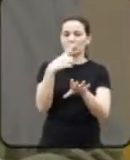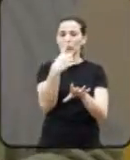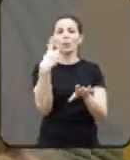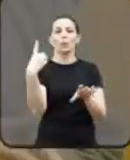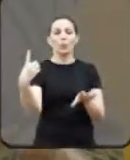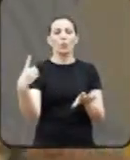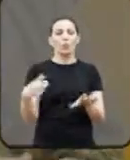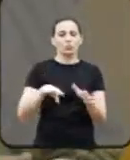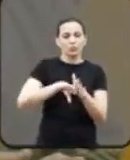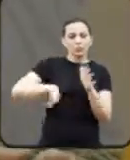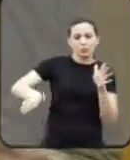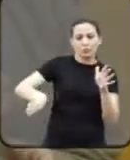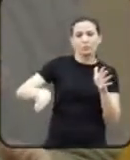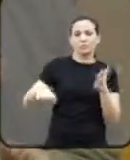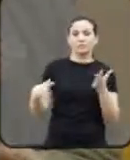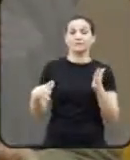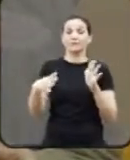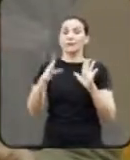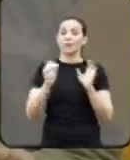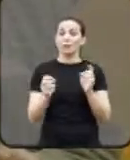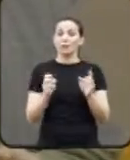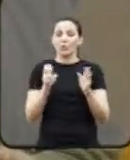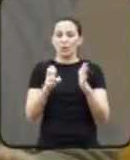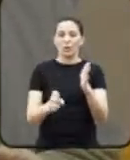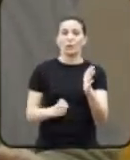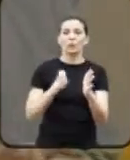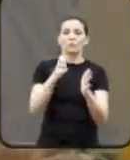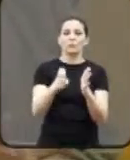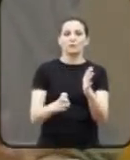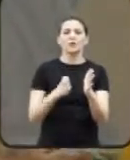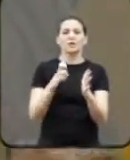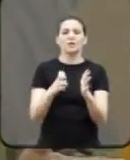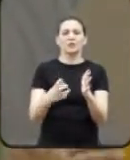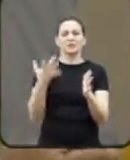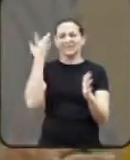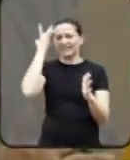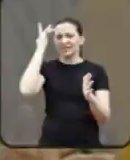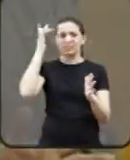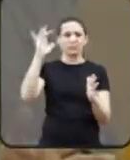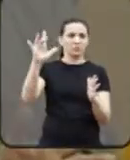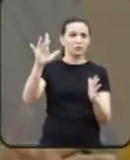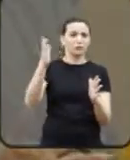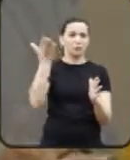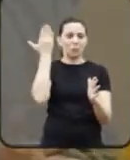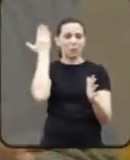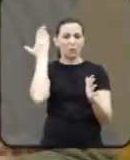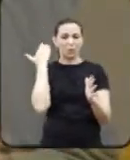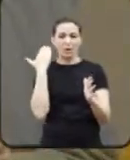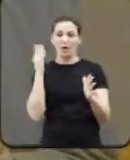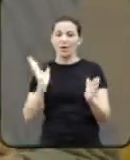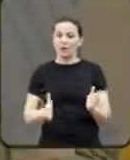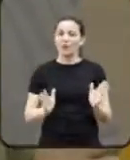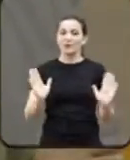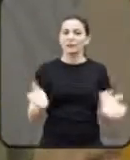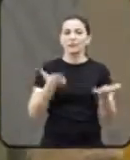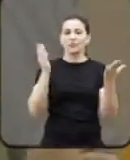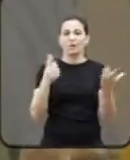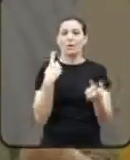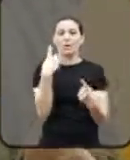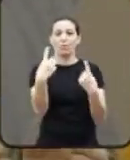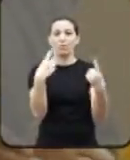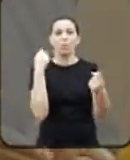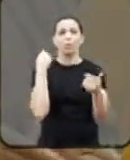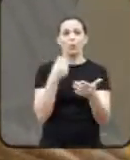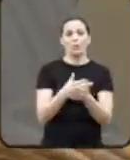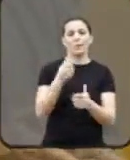individual. E nós fizemos isso quando já eliminamos transporte de passageiro por trem, por exemplo, né? Um absurdo.